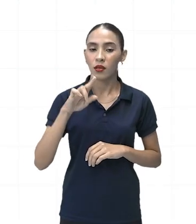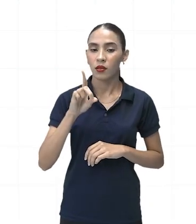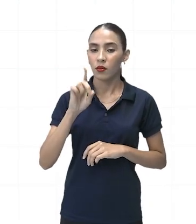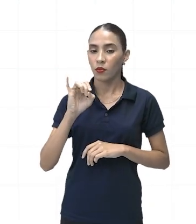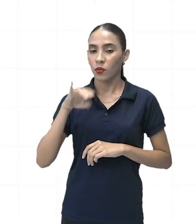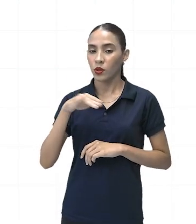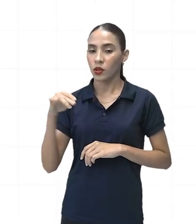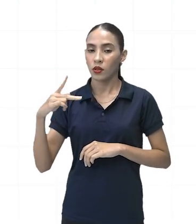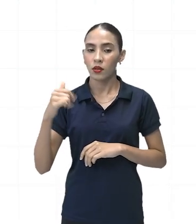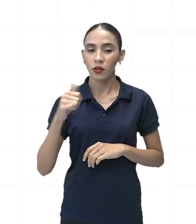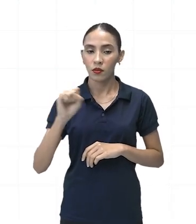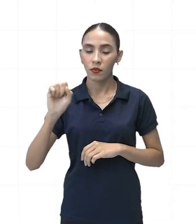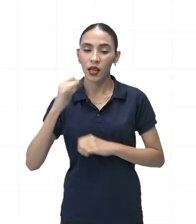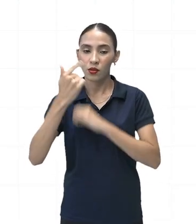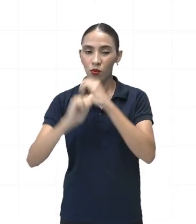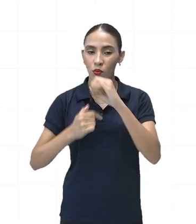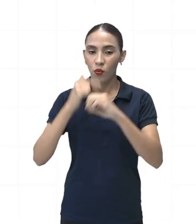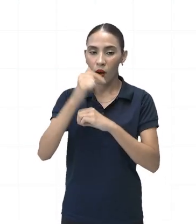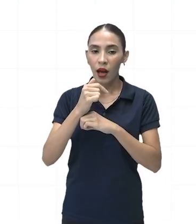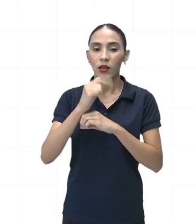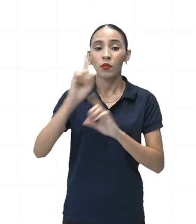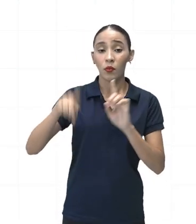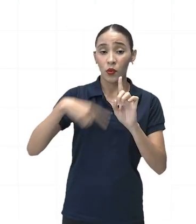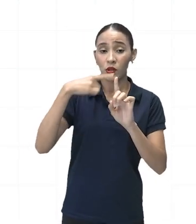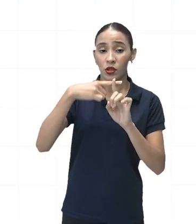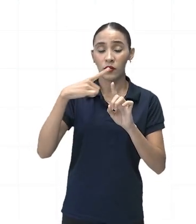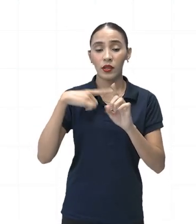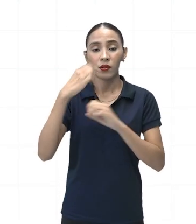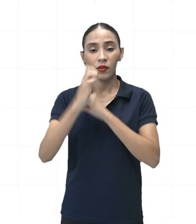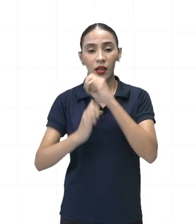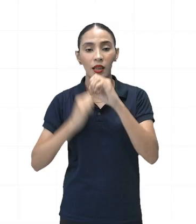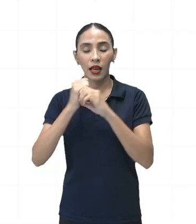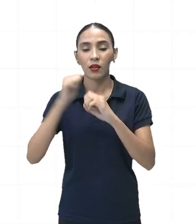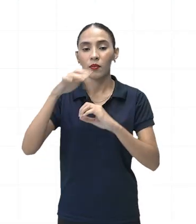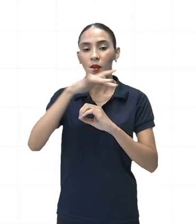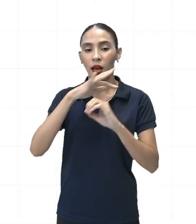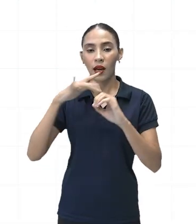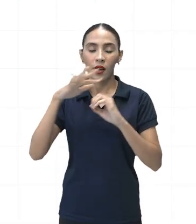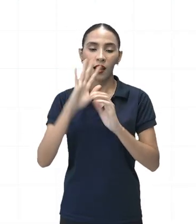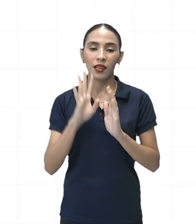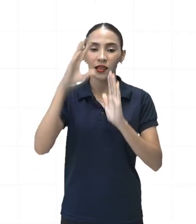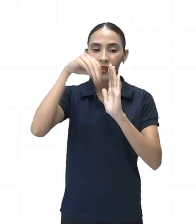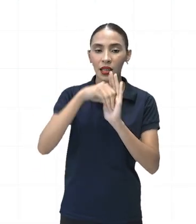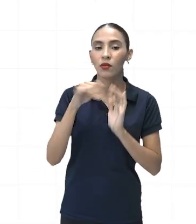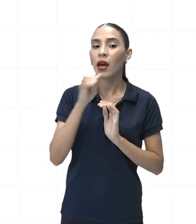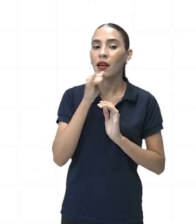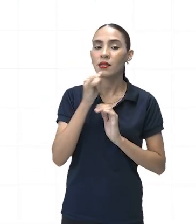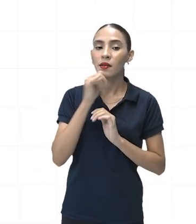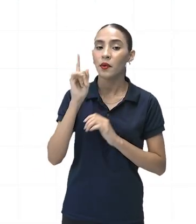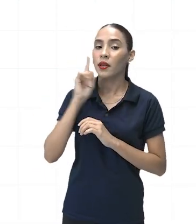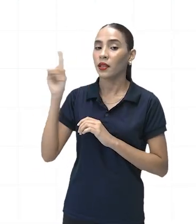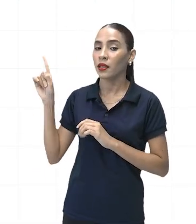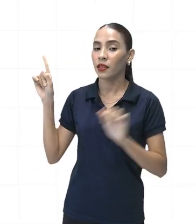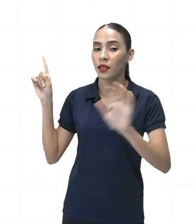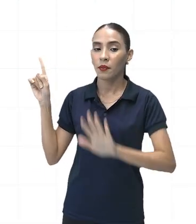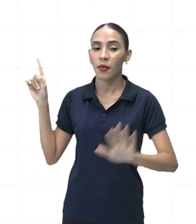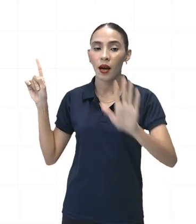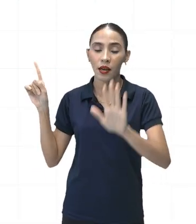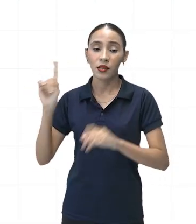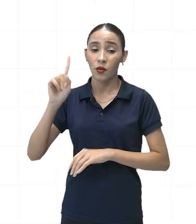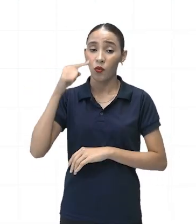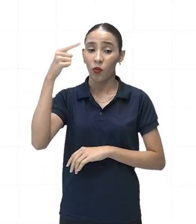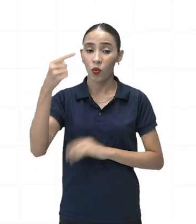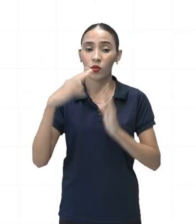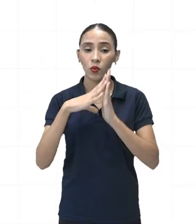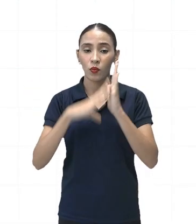passas, onde o átomo era uma esfera positiva com elétrons espalhados por dentro, como podem observar. O